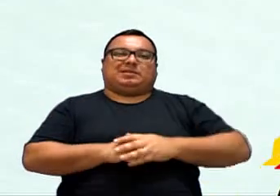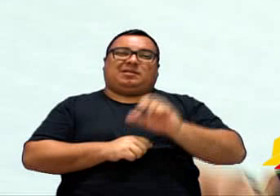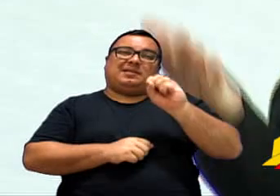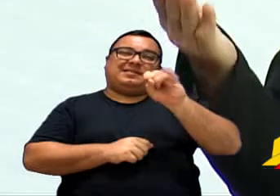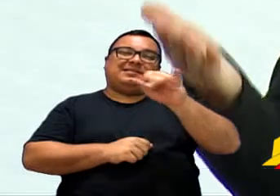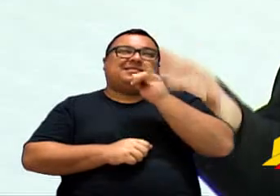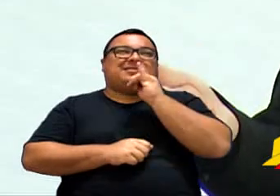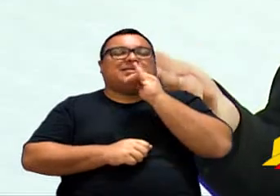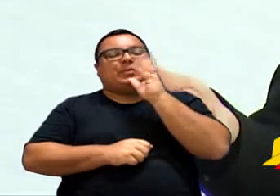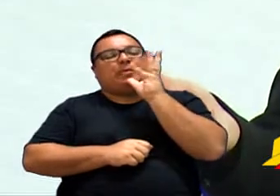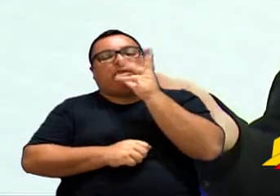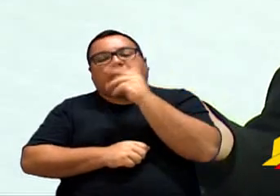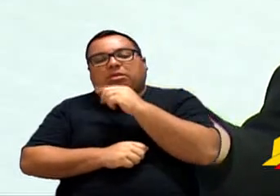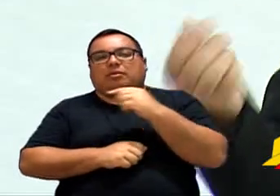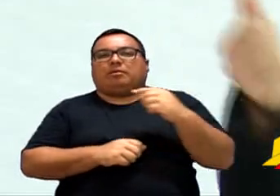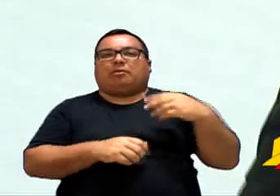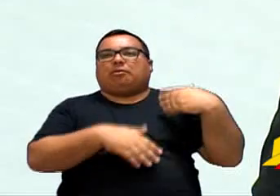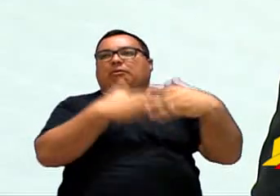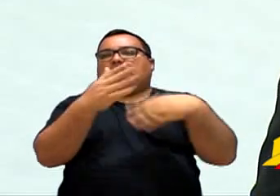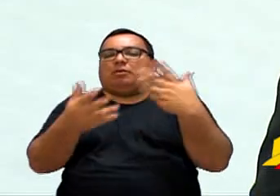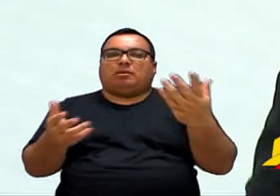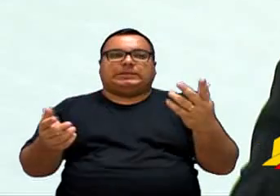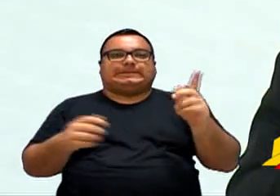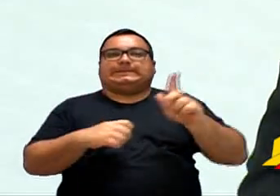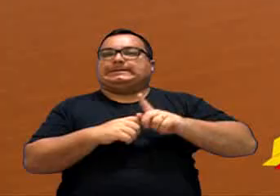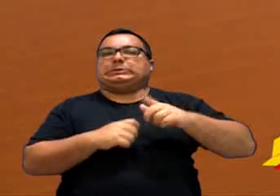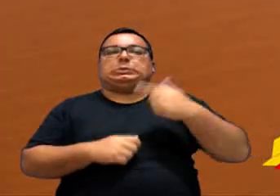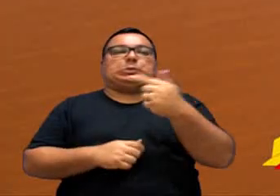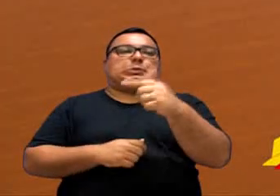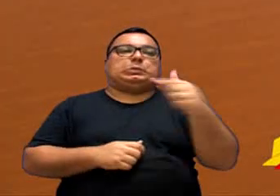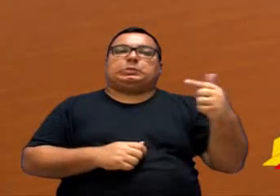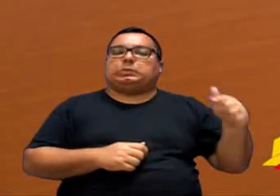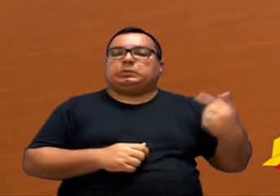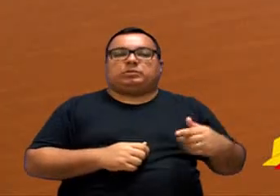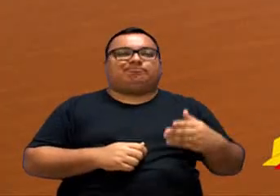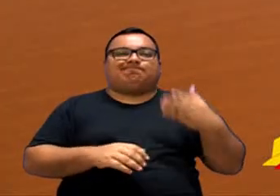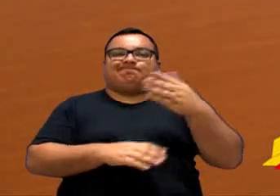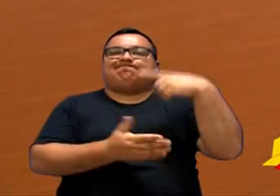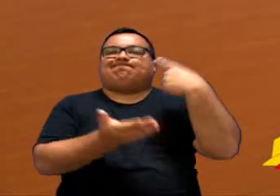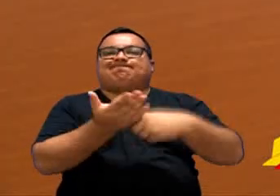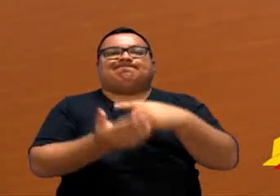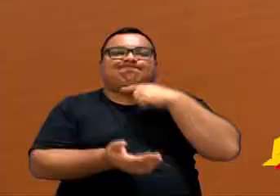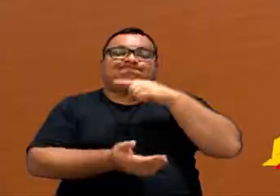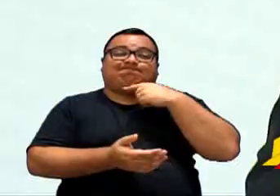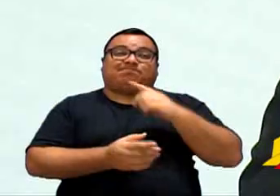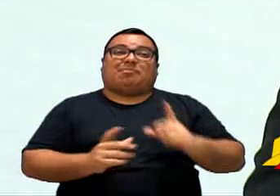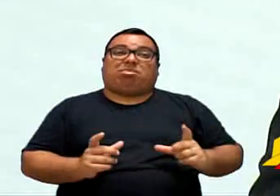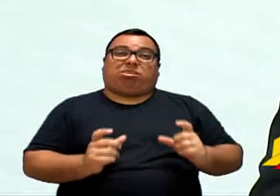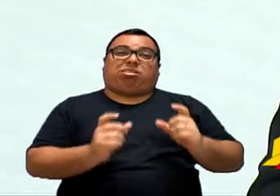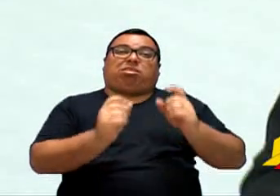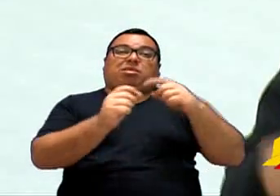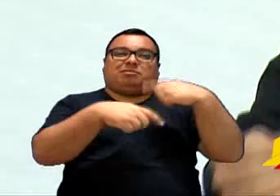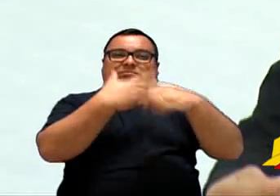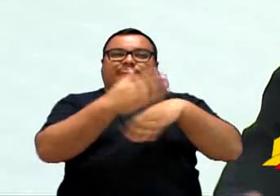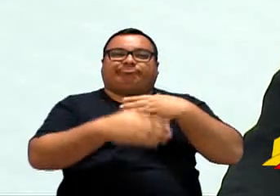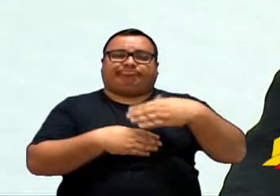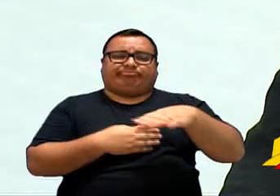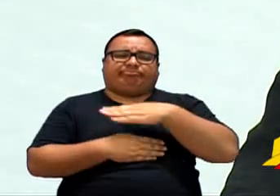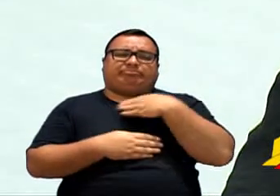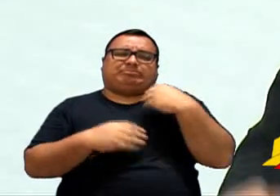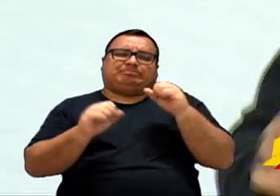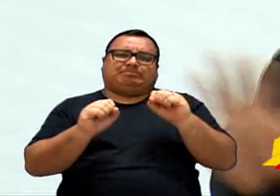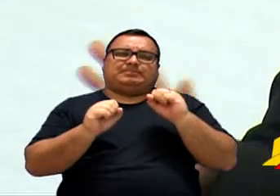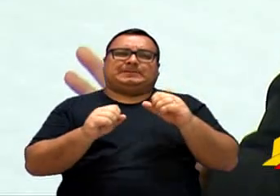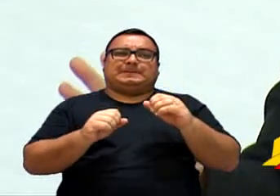demora enorme. E hoje nós não conseguimos, vereador, marcar... Por exemplo, um Papa Nicolau com a enfermeira